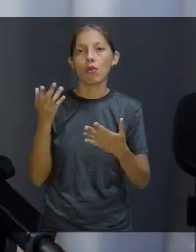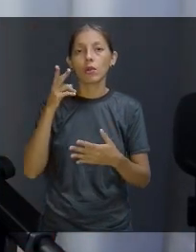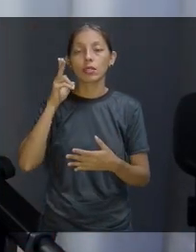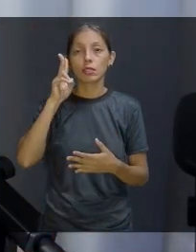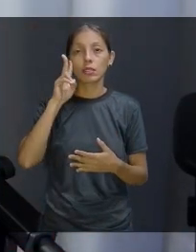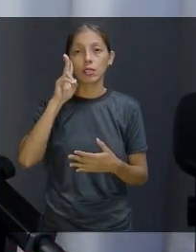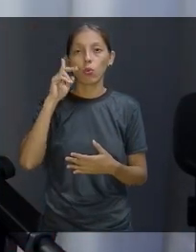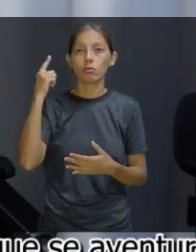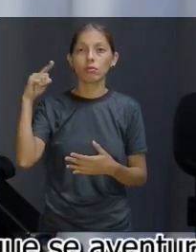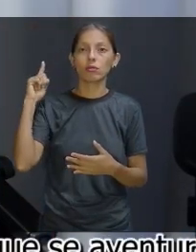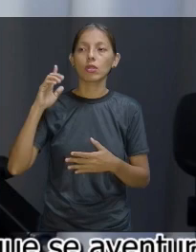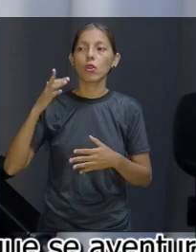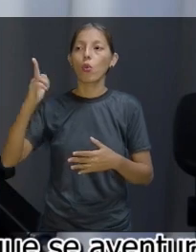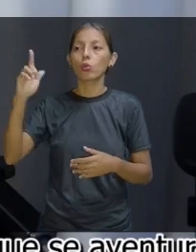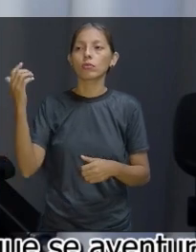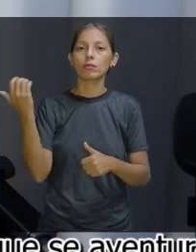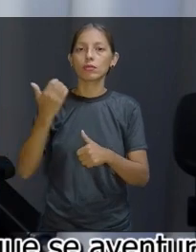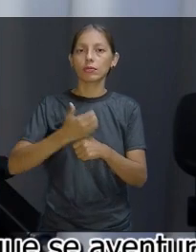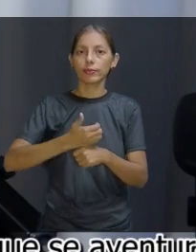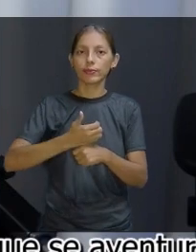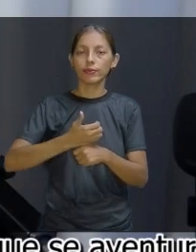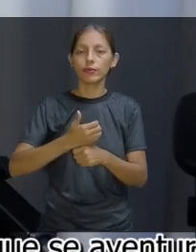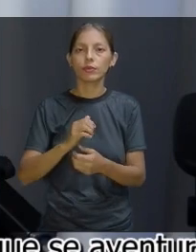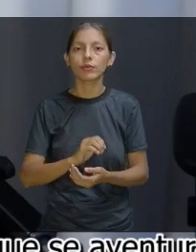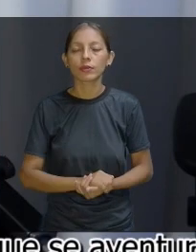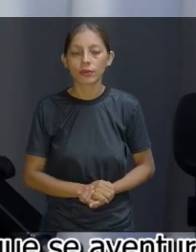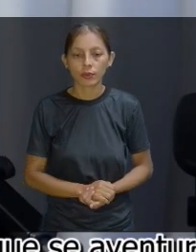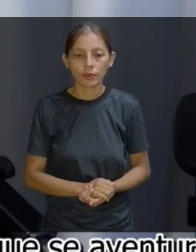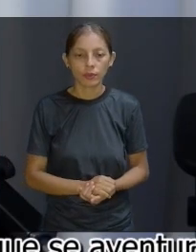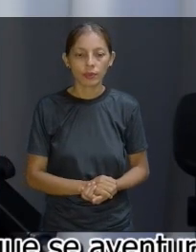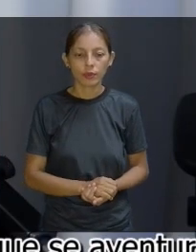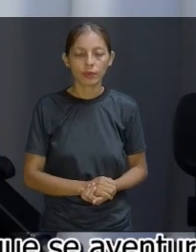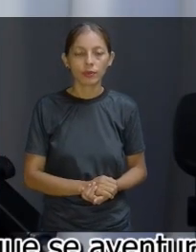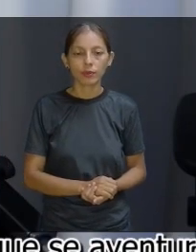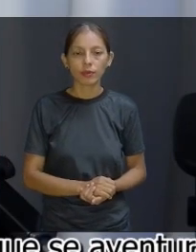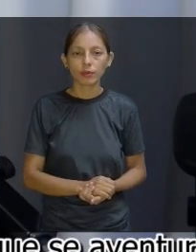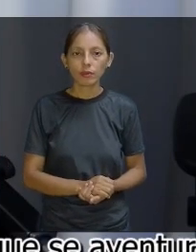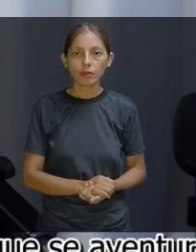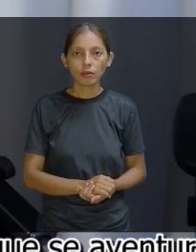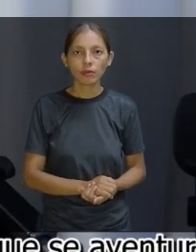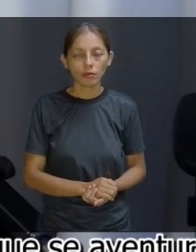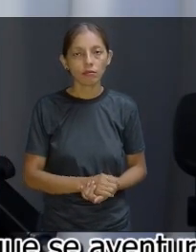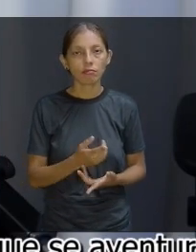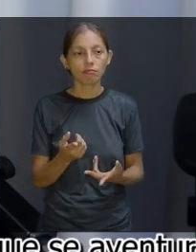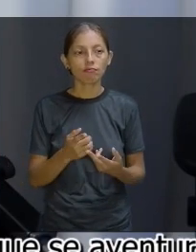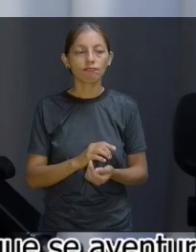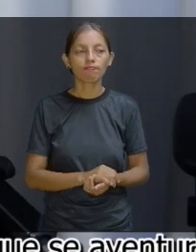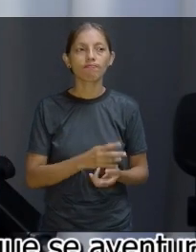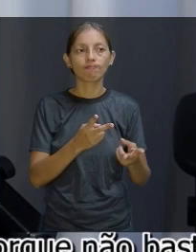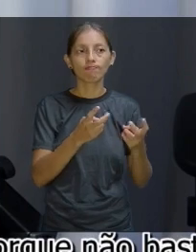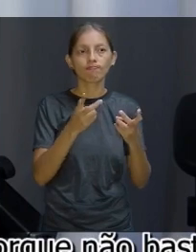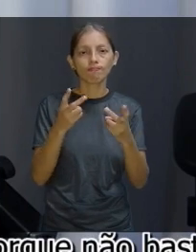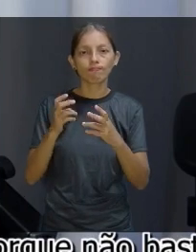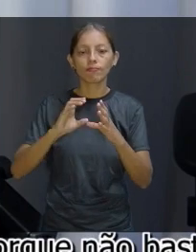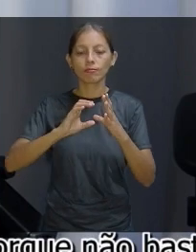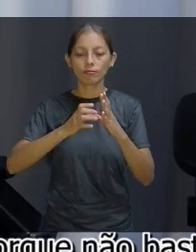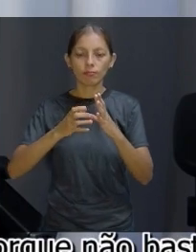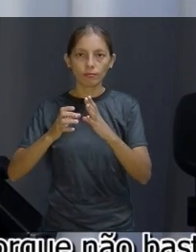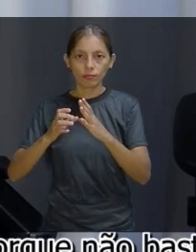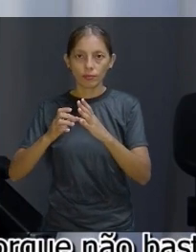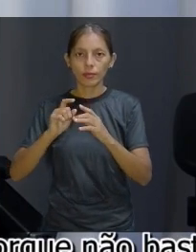Uhum. Isso mostra o quanto, primeiro, os partidos políticos e aqueles que se